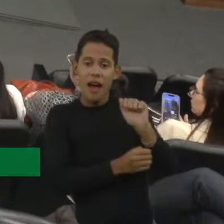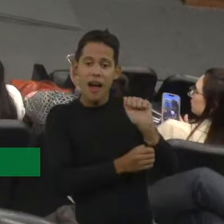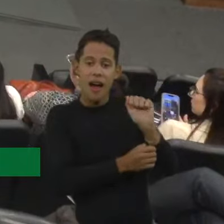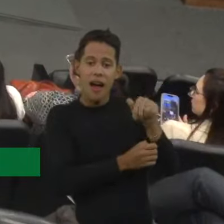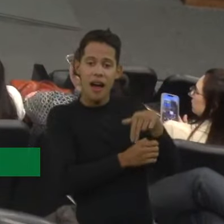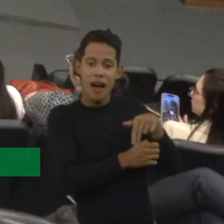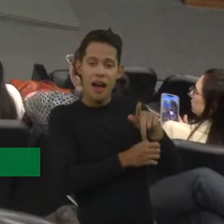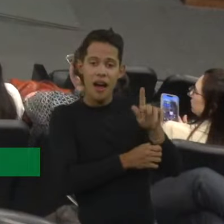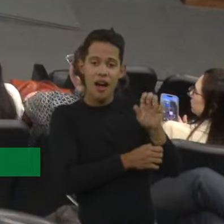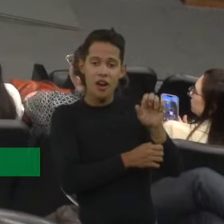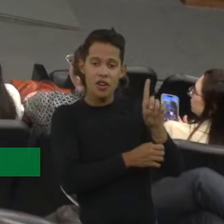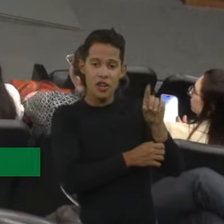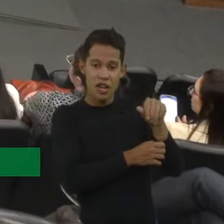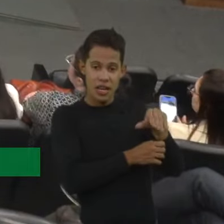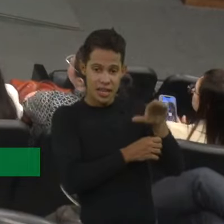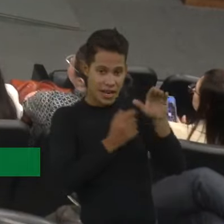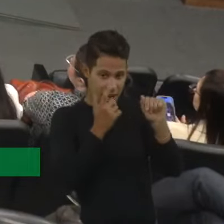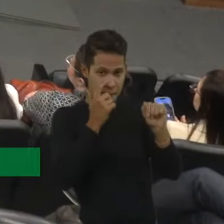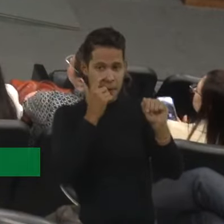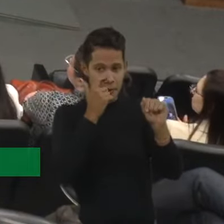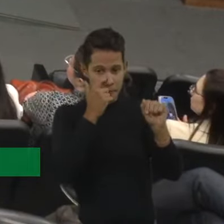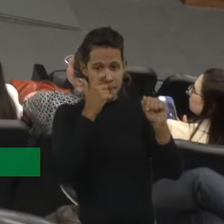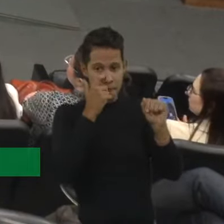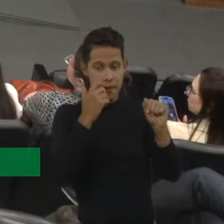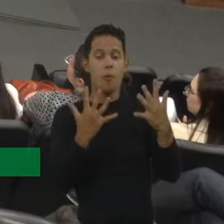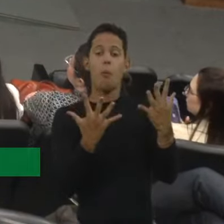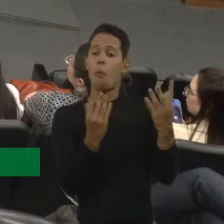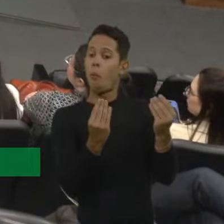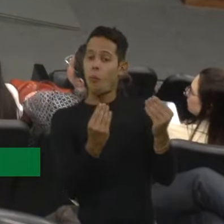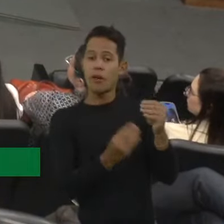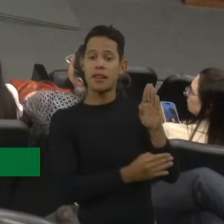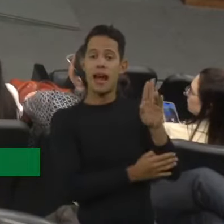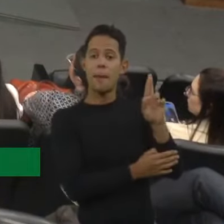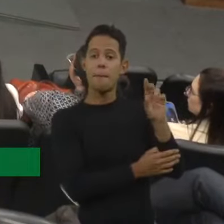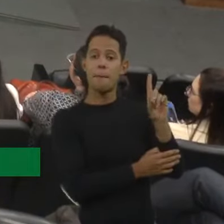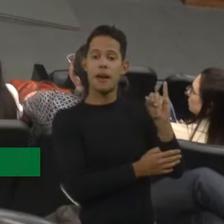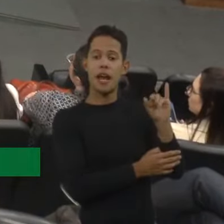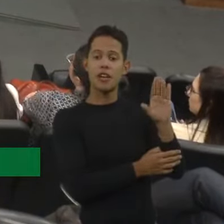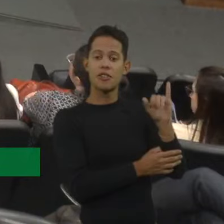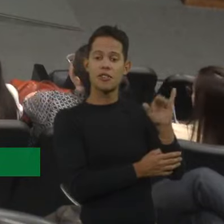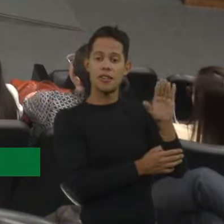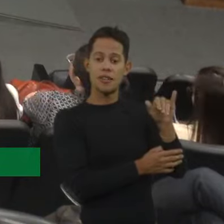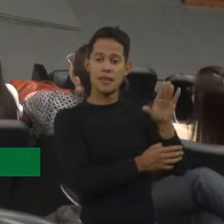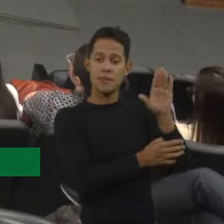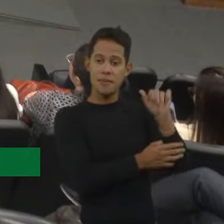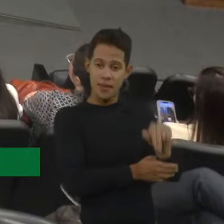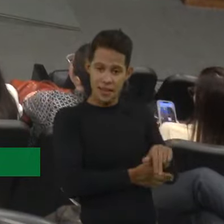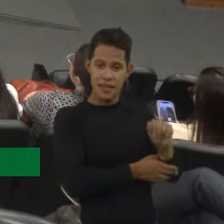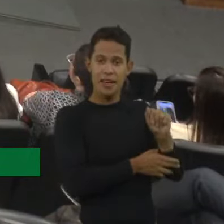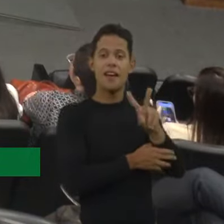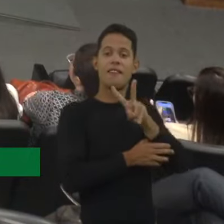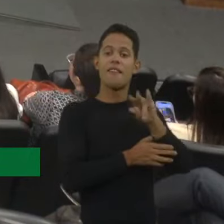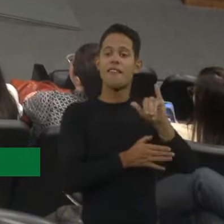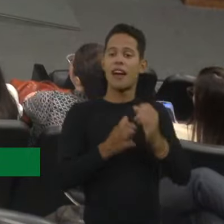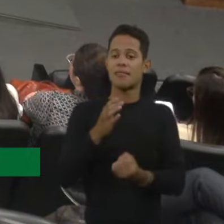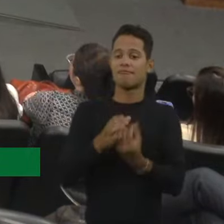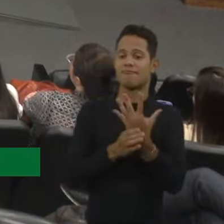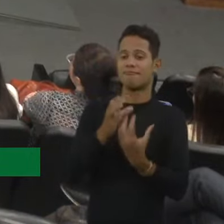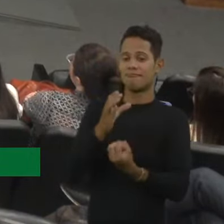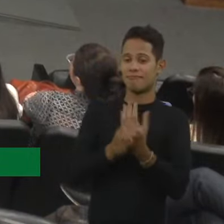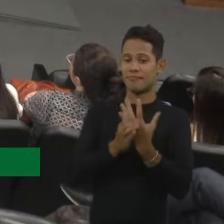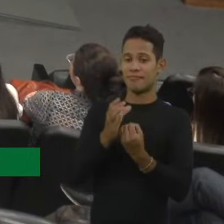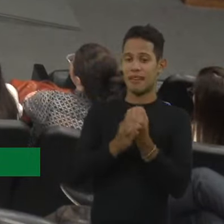angedema hereditário, muita dessa bradicinina é produzida. Claro que daí vai se ligar muito mais aos seus receptores,